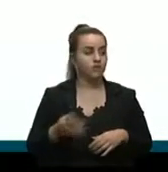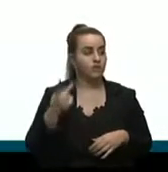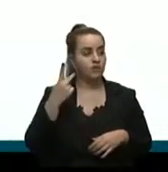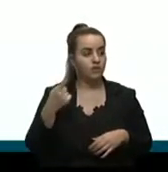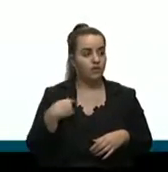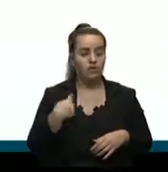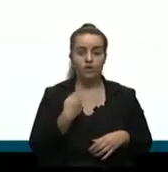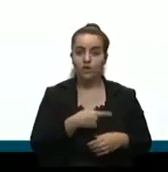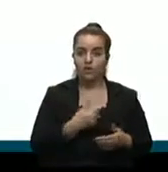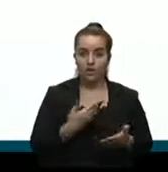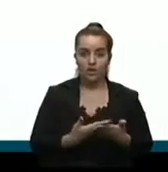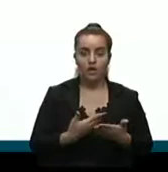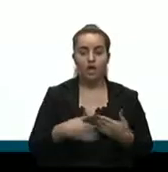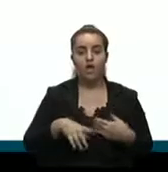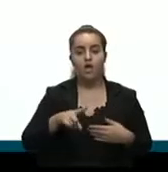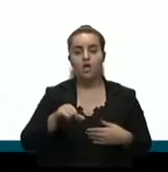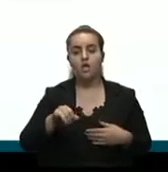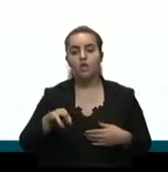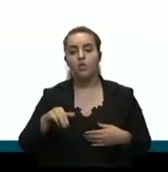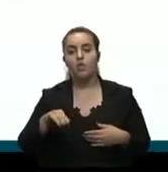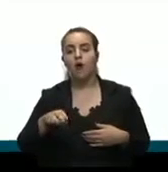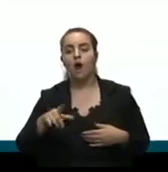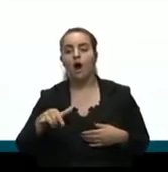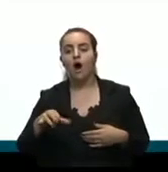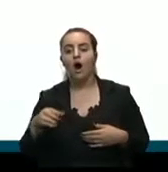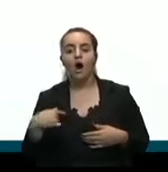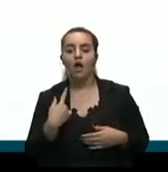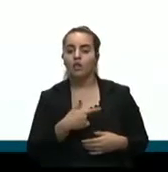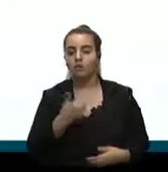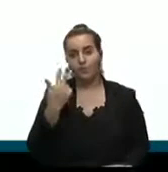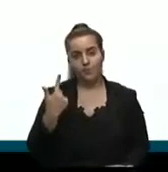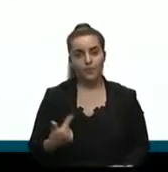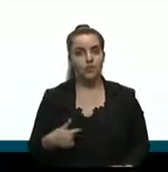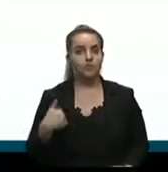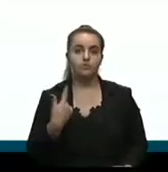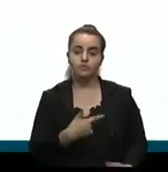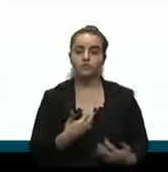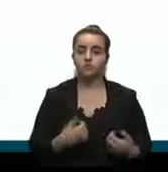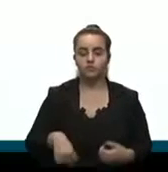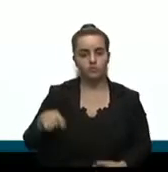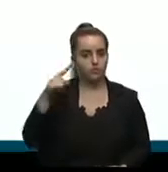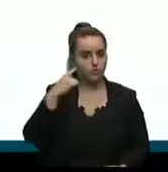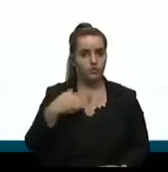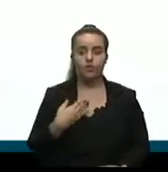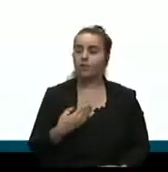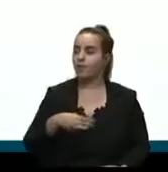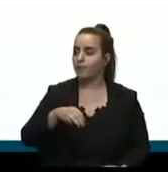Para o nosso estudo da distribuição normal, nós vamos considerar a média,